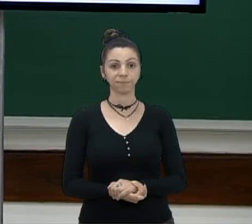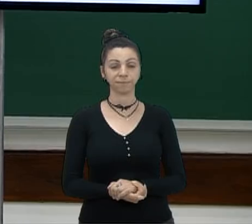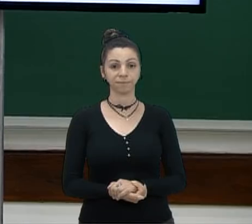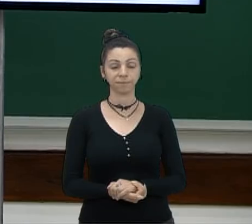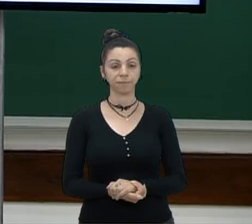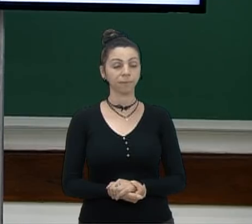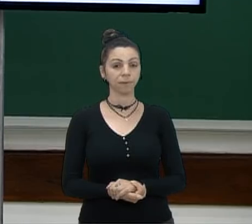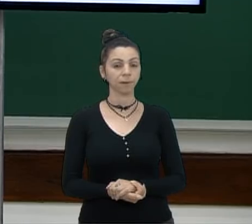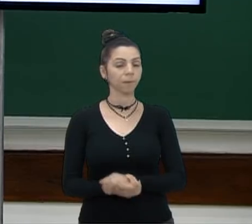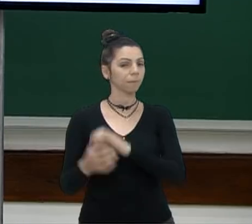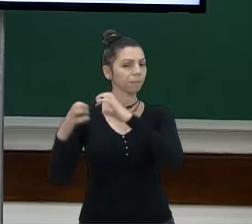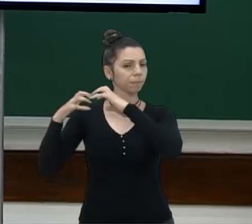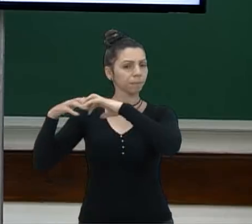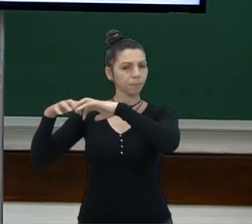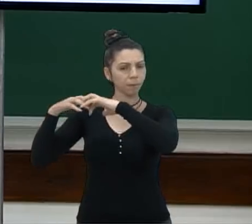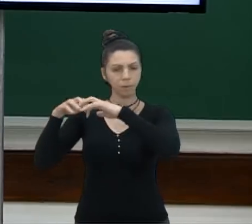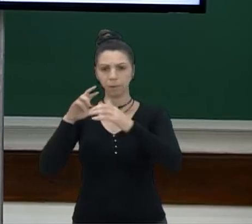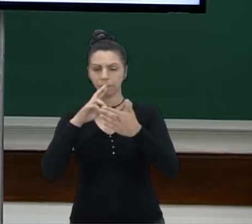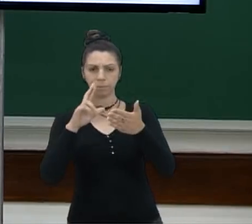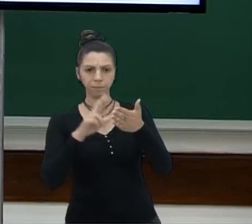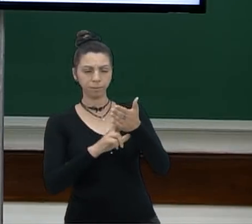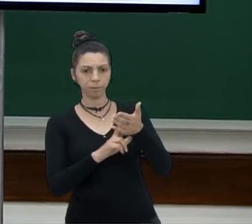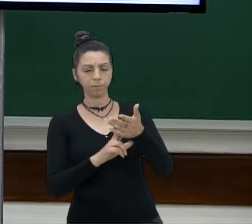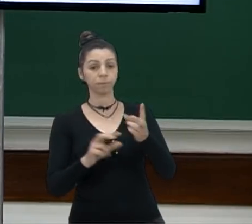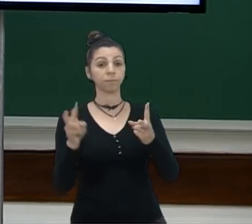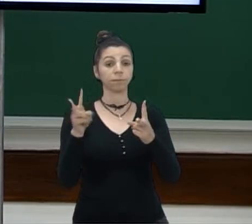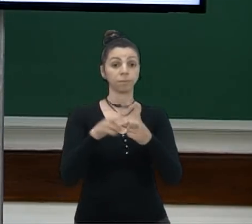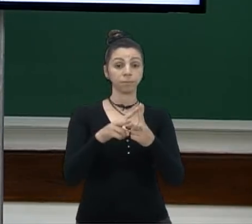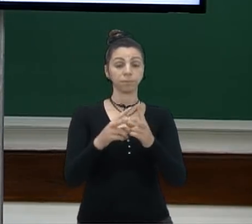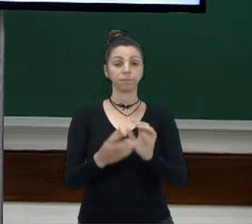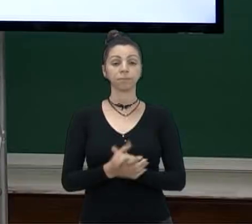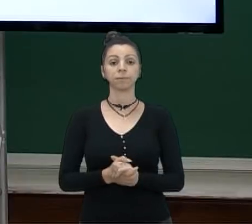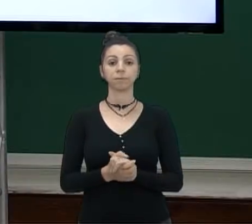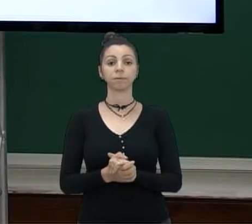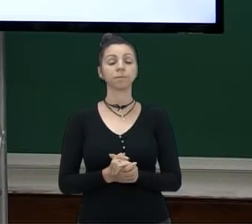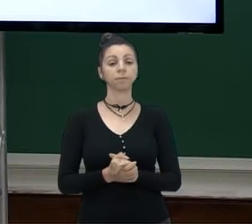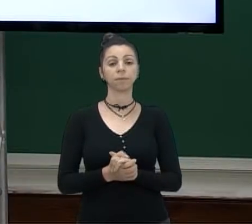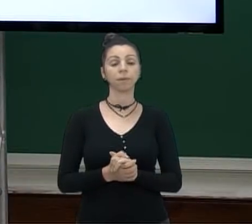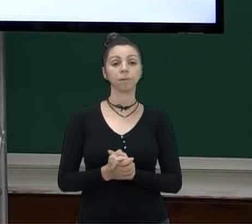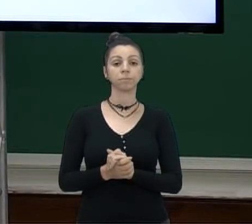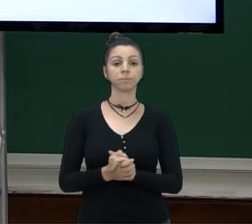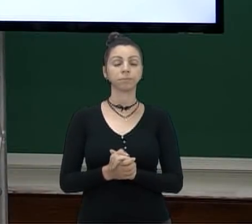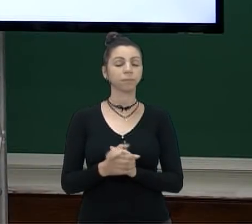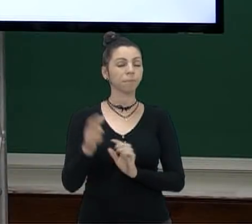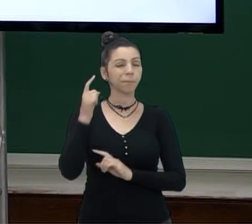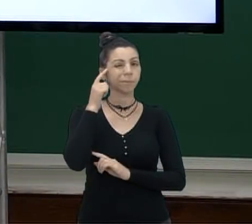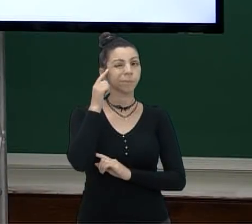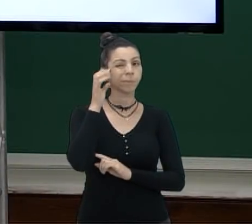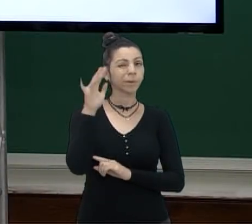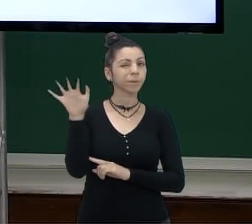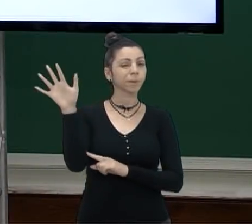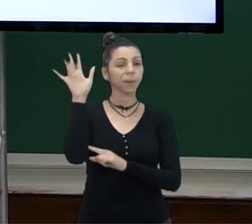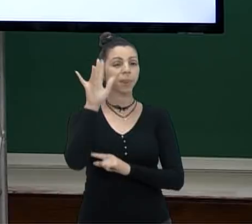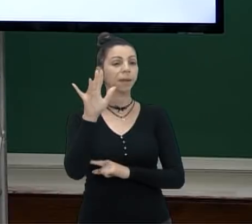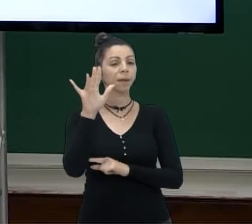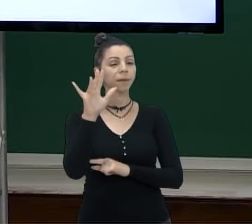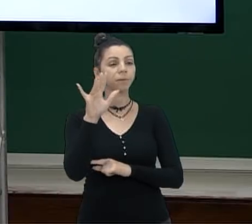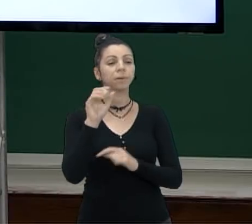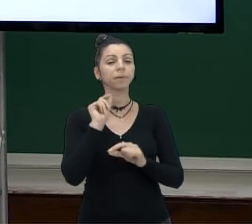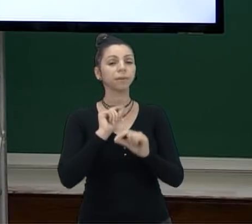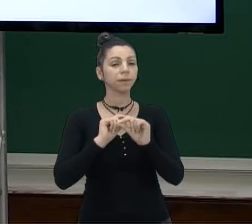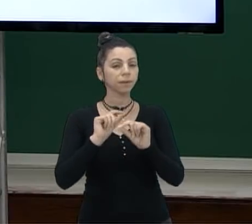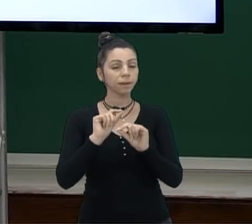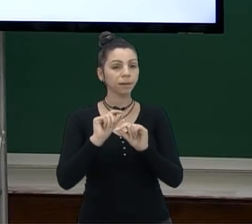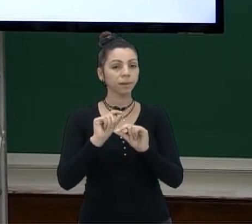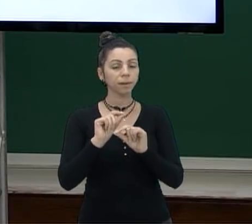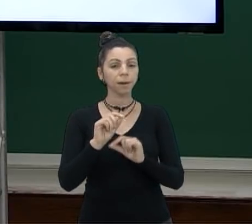Pensou bem na resposta do nosso quiz número 2? Então vamos imaginar a cena da bexiga novamente. Então, se eu vou